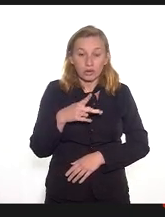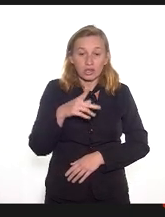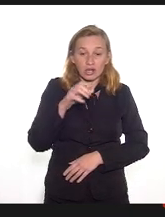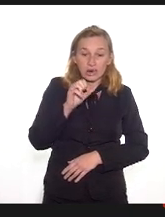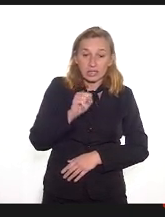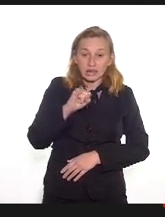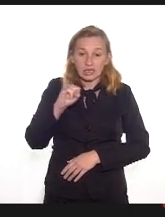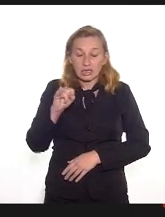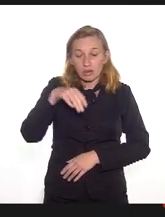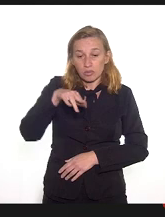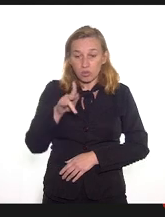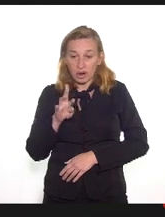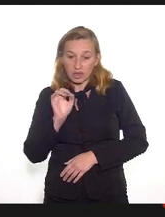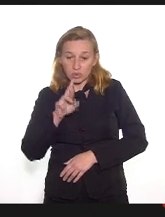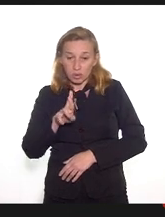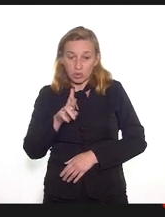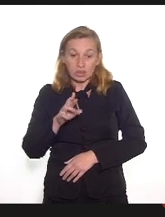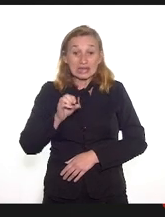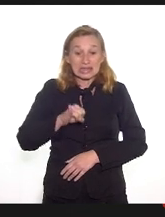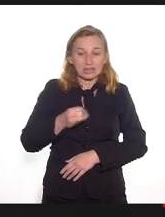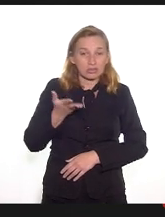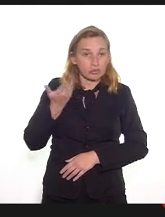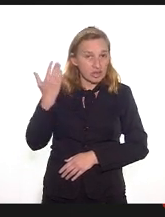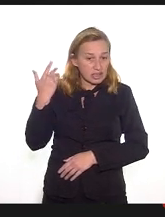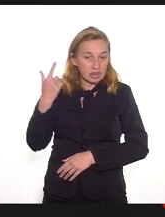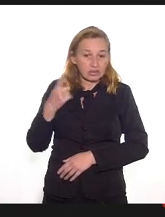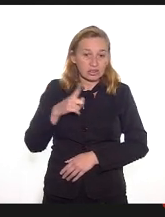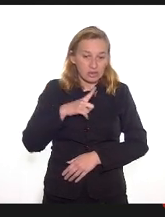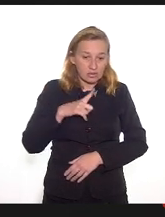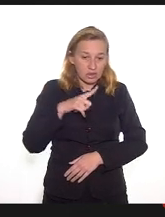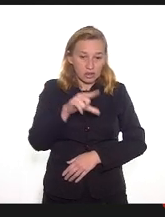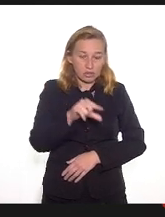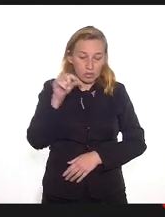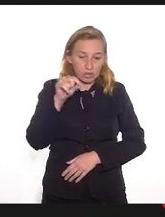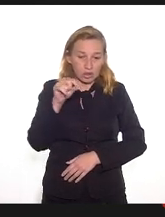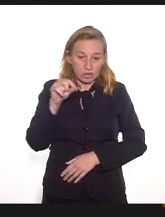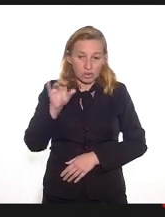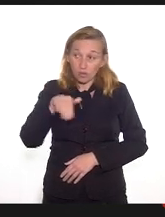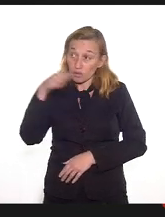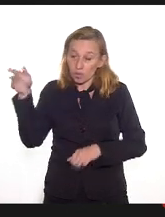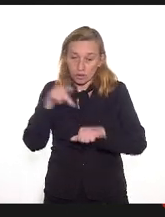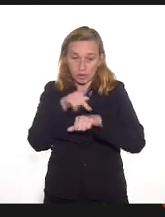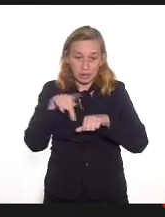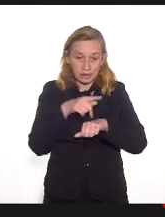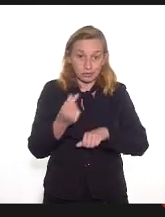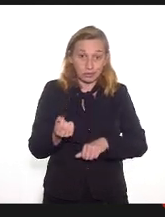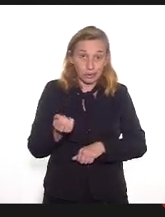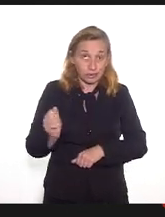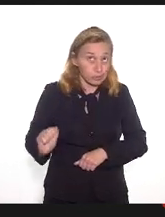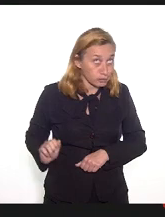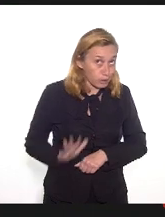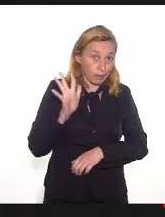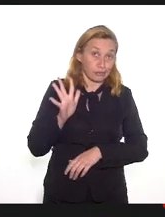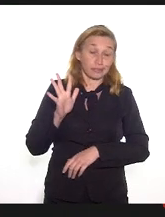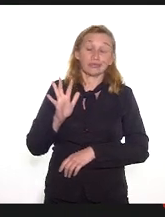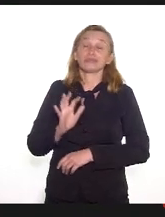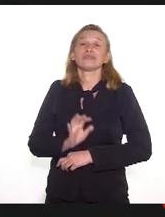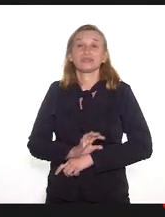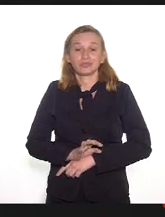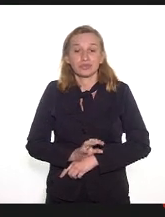simuladores. Se nós, à época, tivéssemos optado por simuladores estrangeiros, primeiro que o preço é estratosfericamente mais